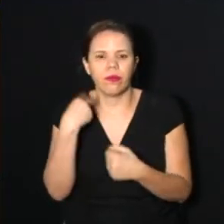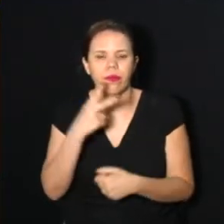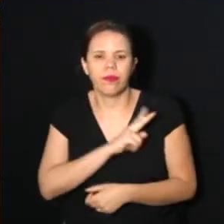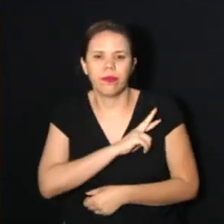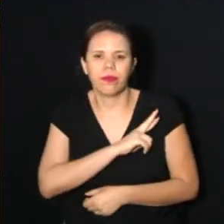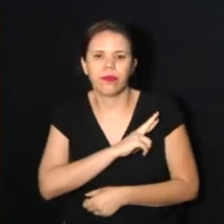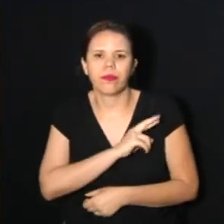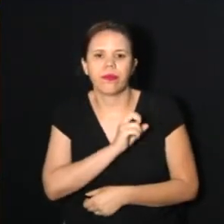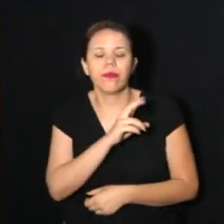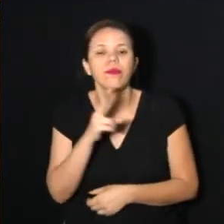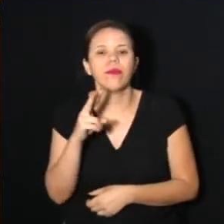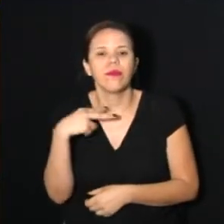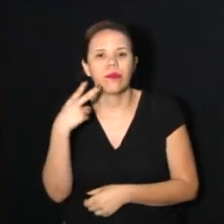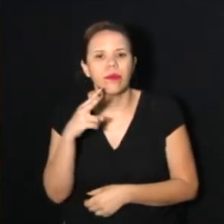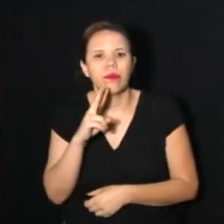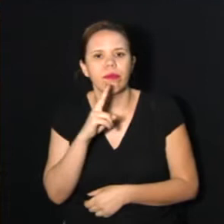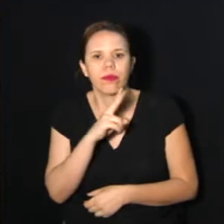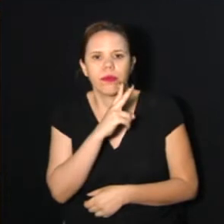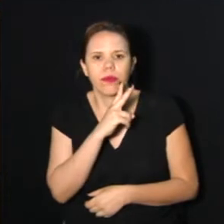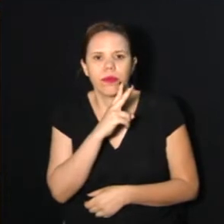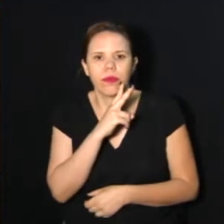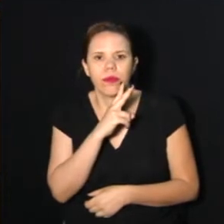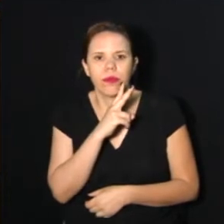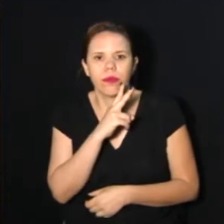Vereador Vinícius Gratti.